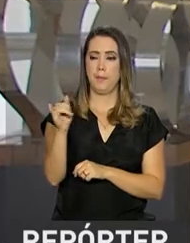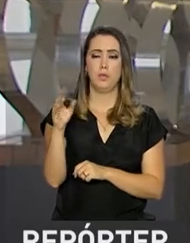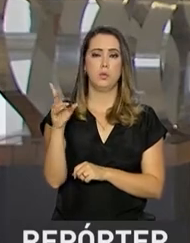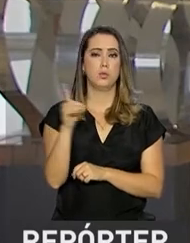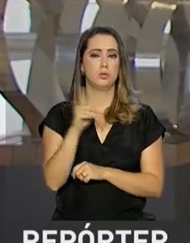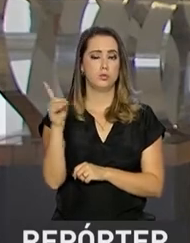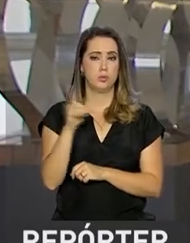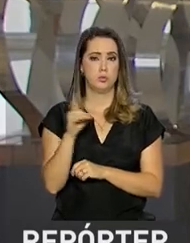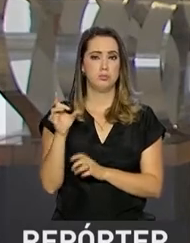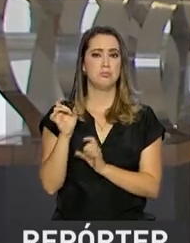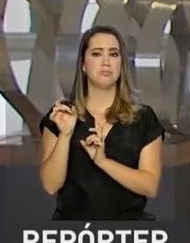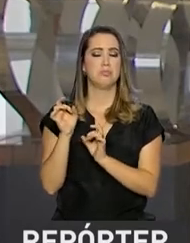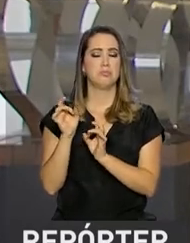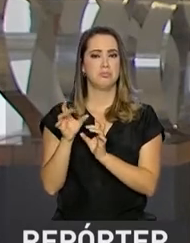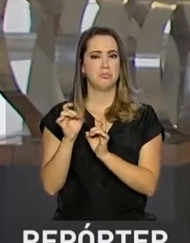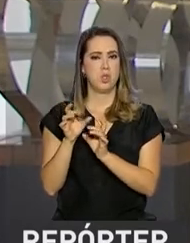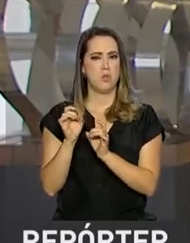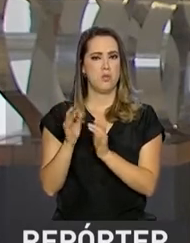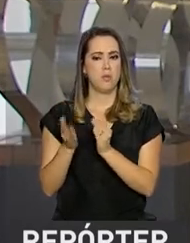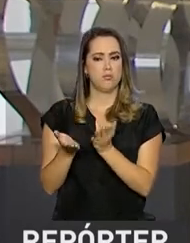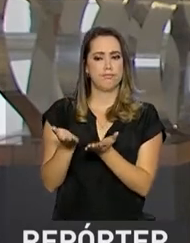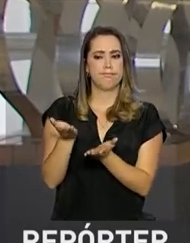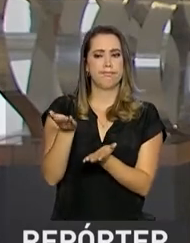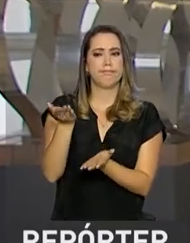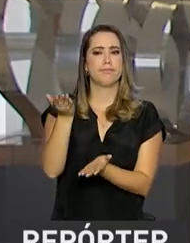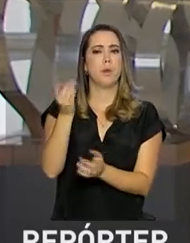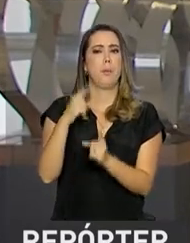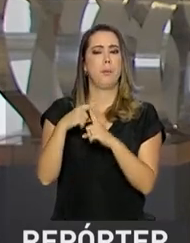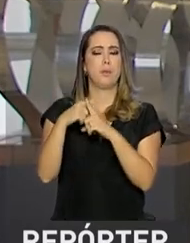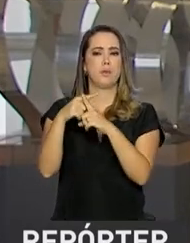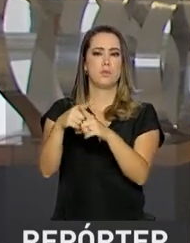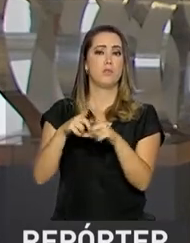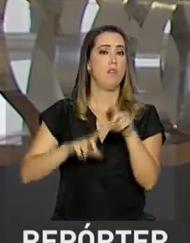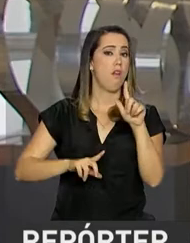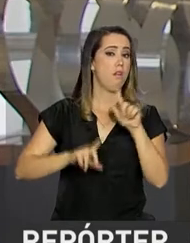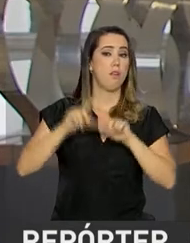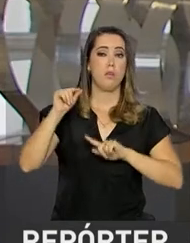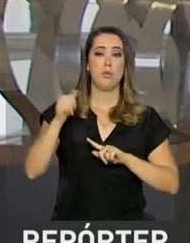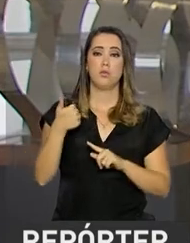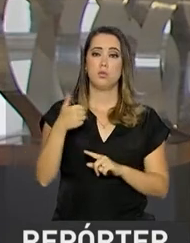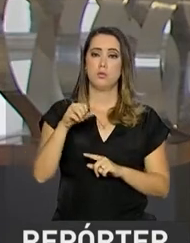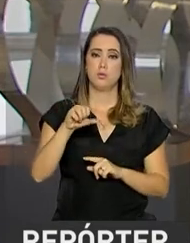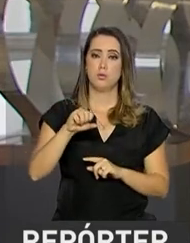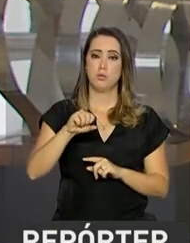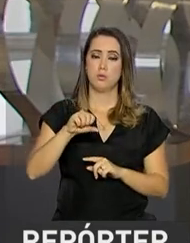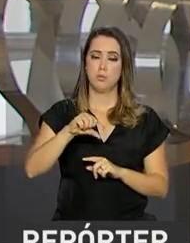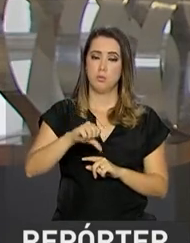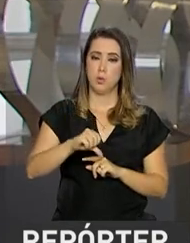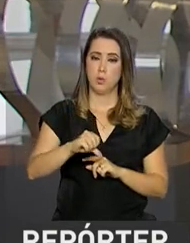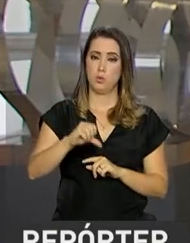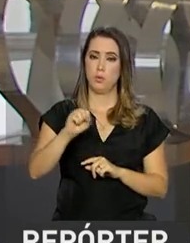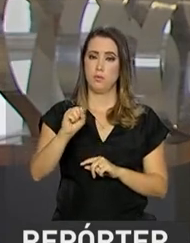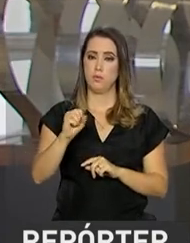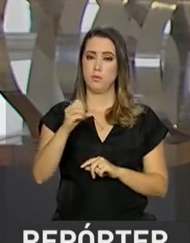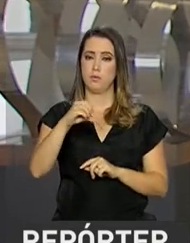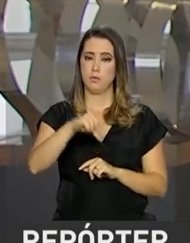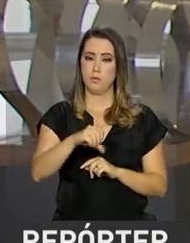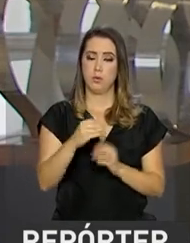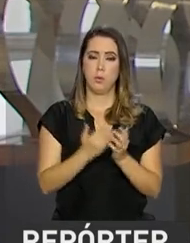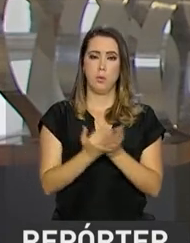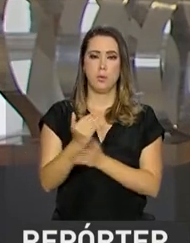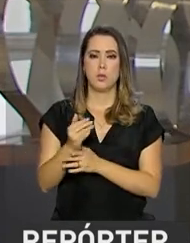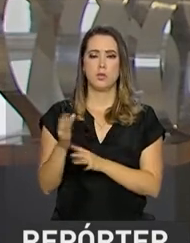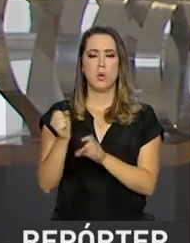dólares de saldo positivo o maior recorde desde 1989 quando foi iniciada